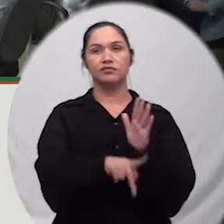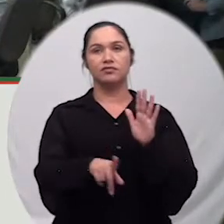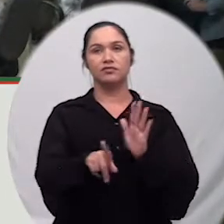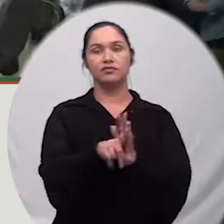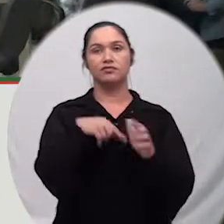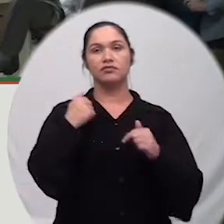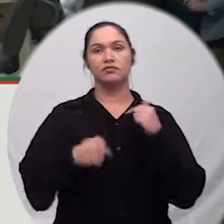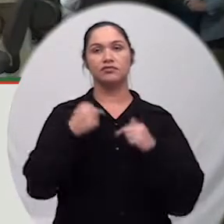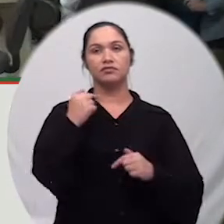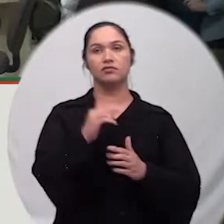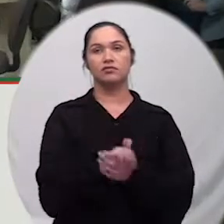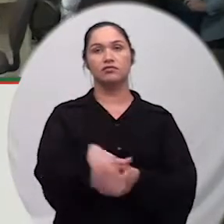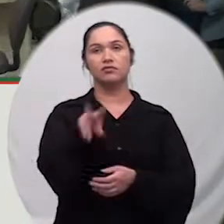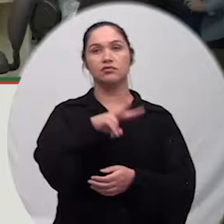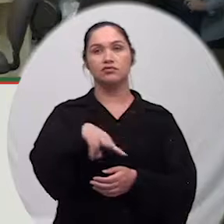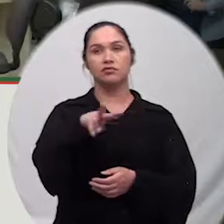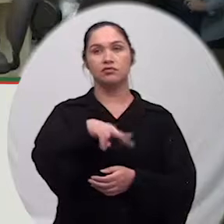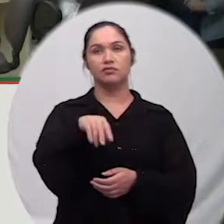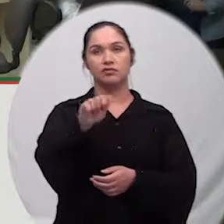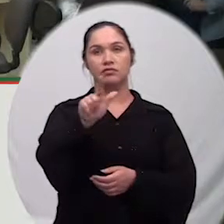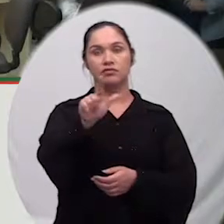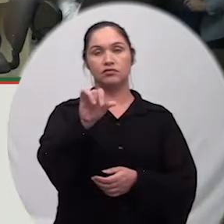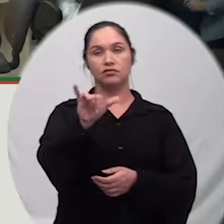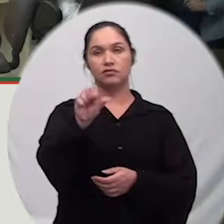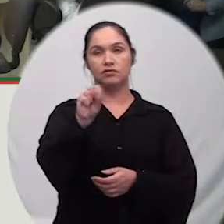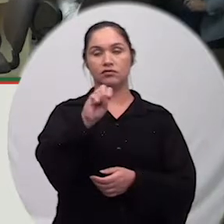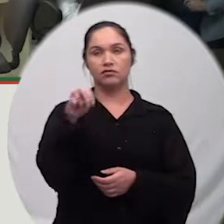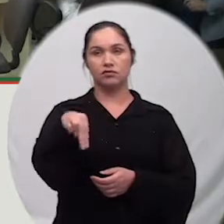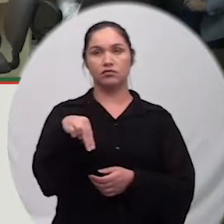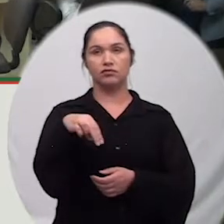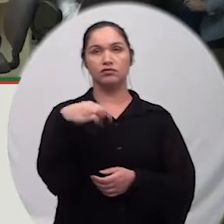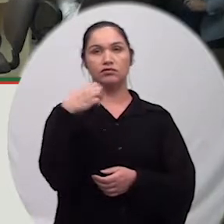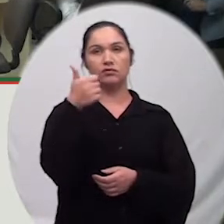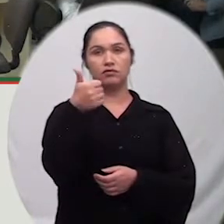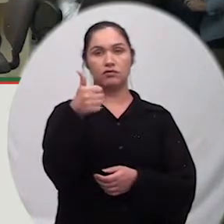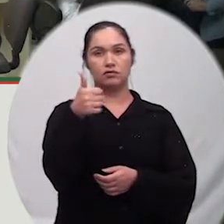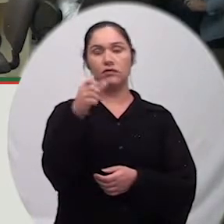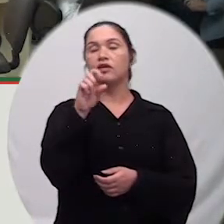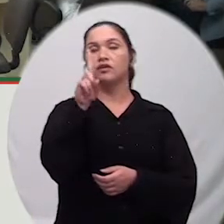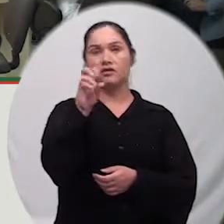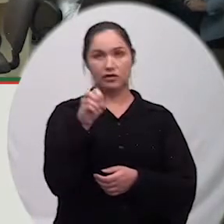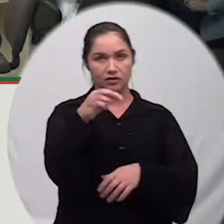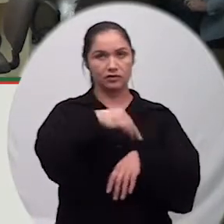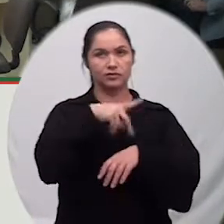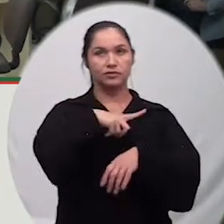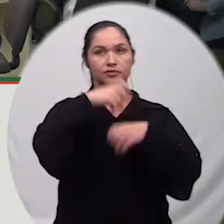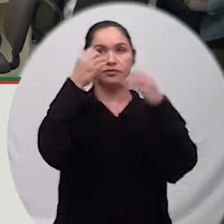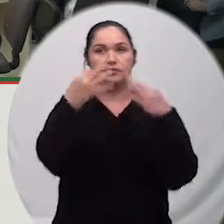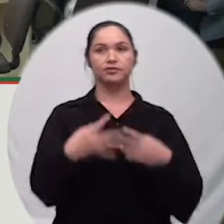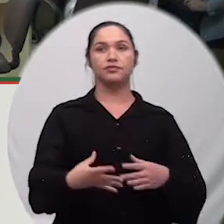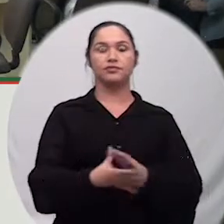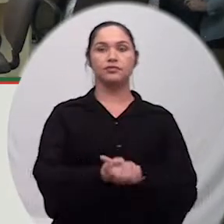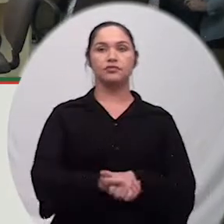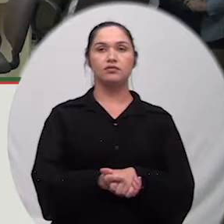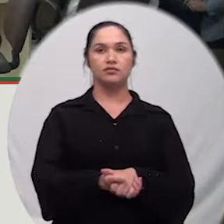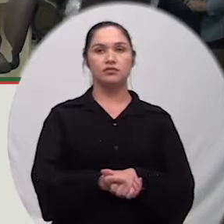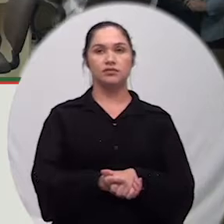continua em discussão. Com a palavra, vereador Dr. Alisson. Vossa Excelência dispõe 10 minutos.